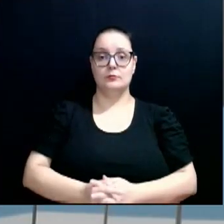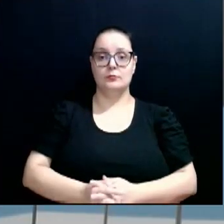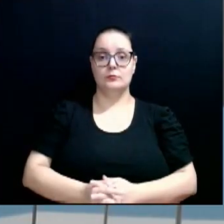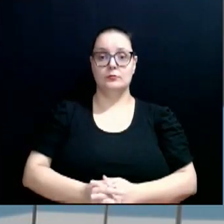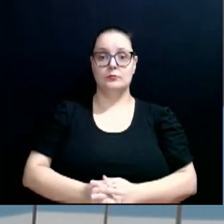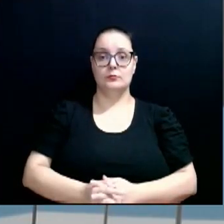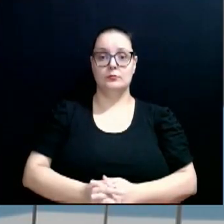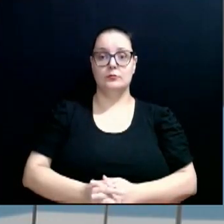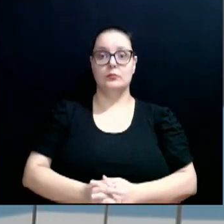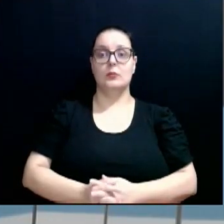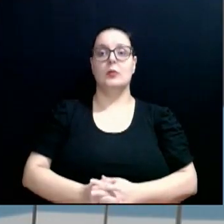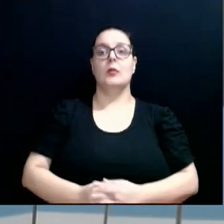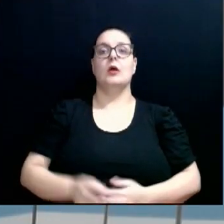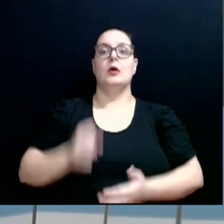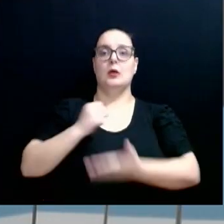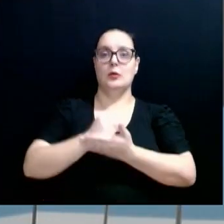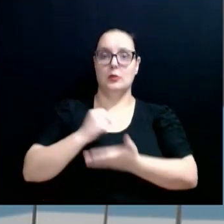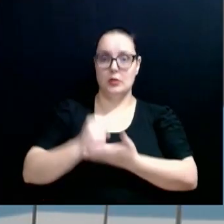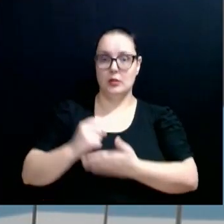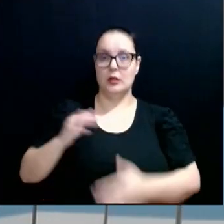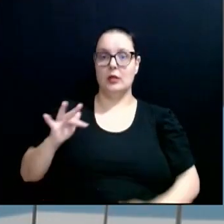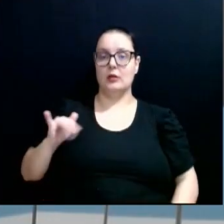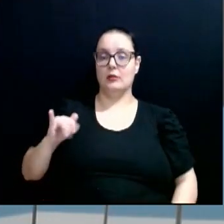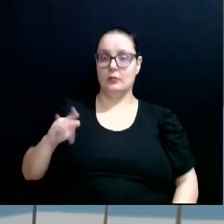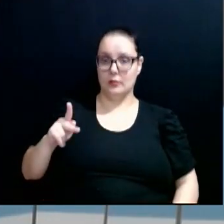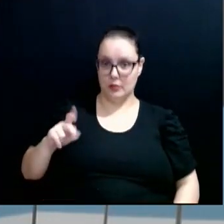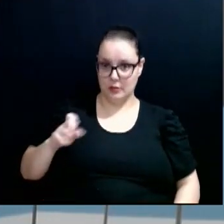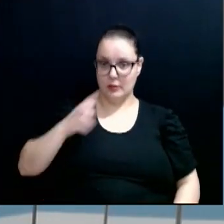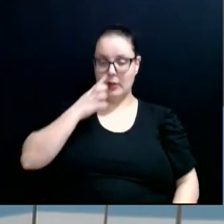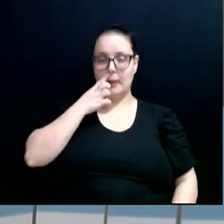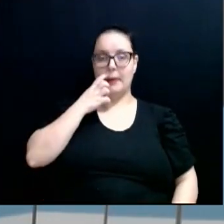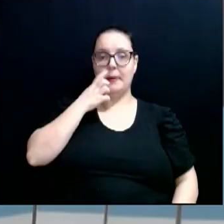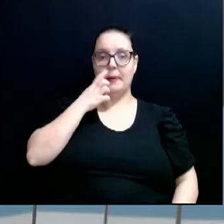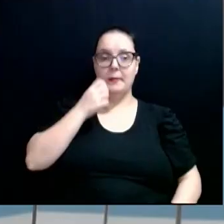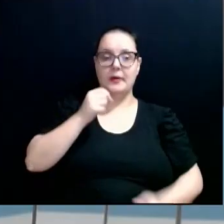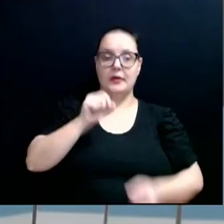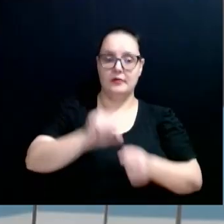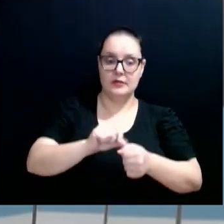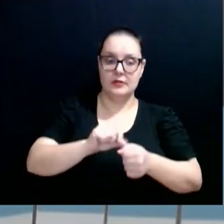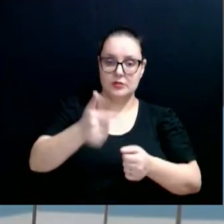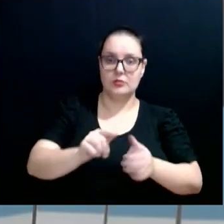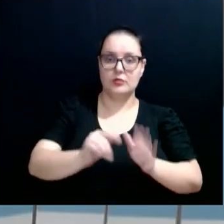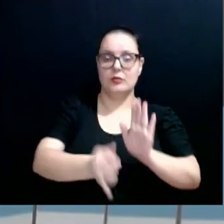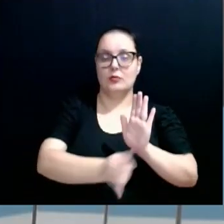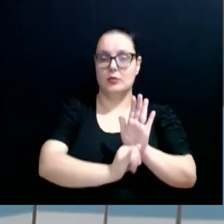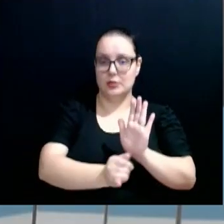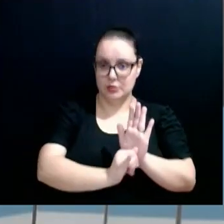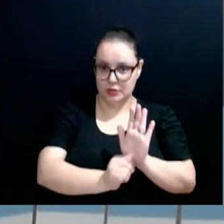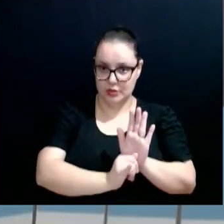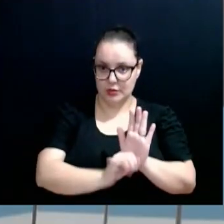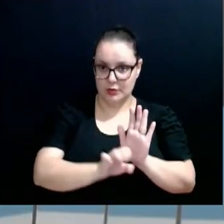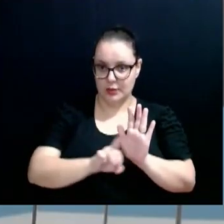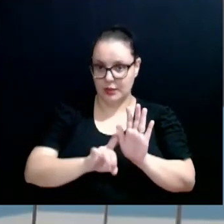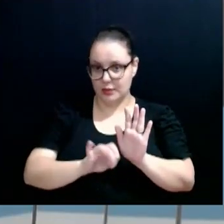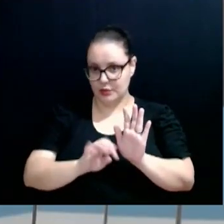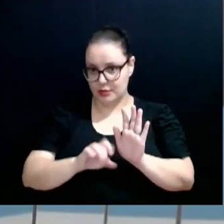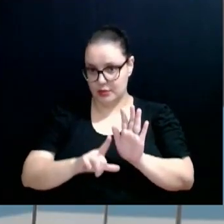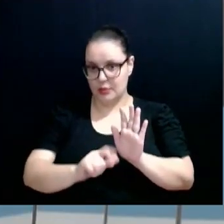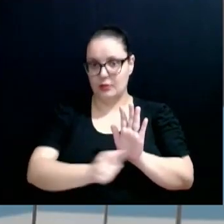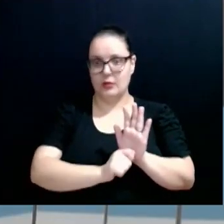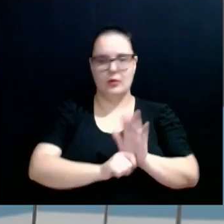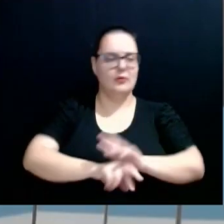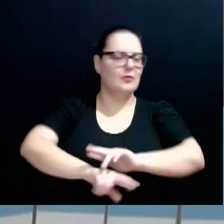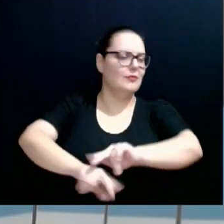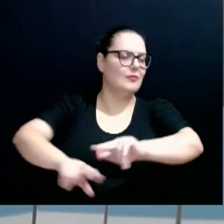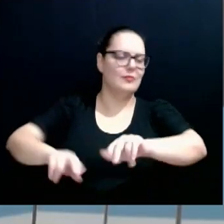a FIP à época, né, para refazer o edital, fizemos diversas audiências públicas, foram as mesmas